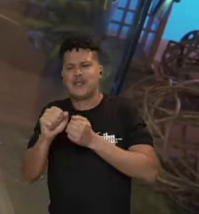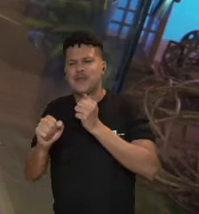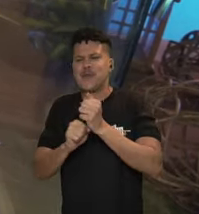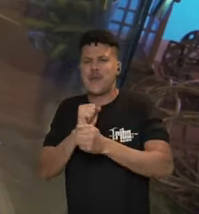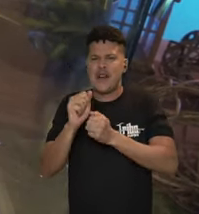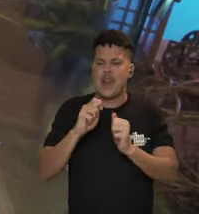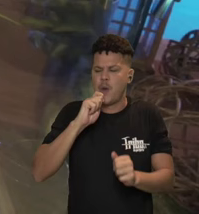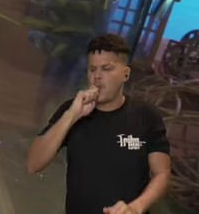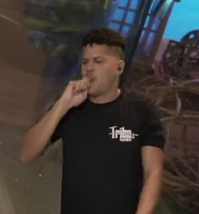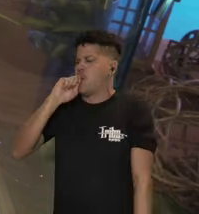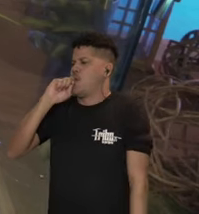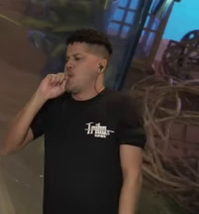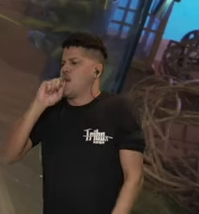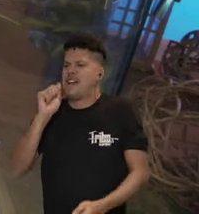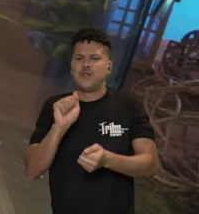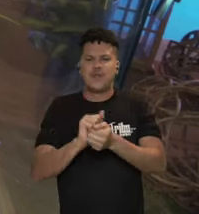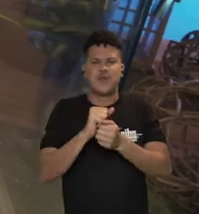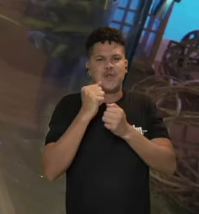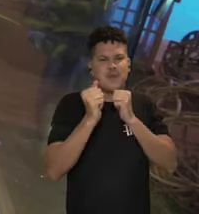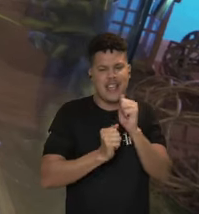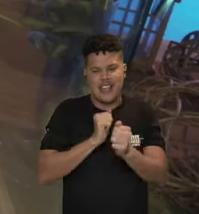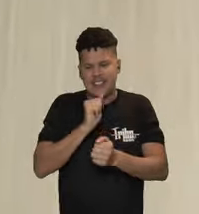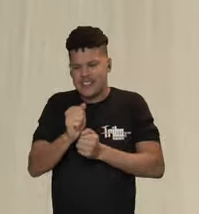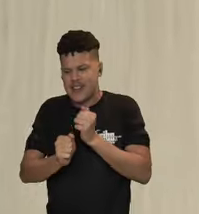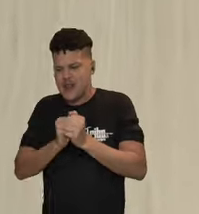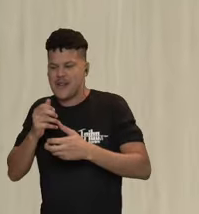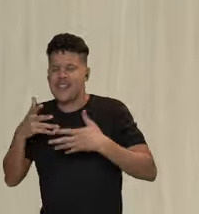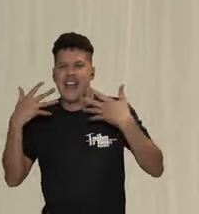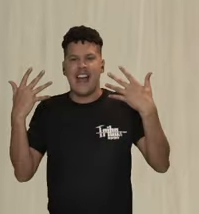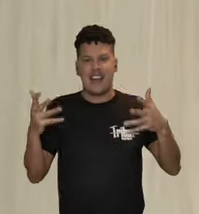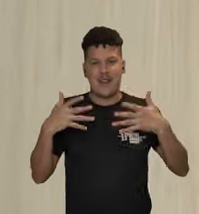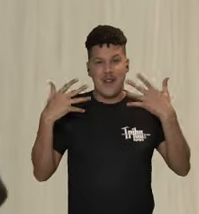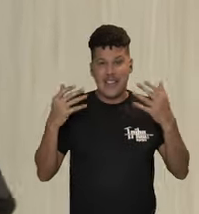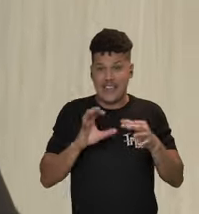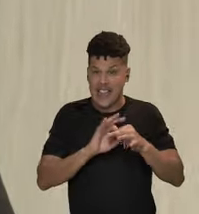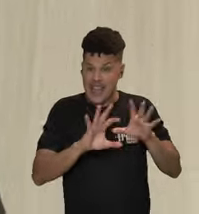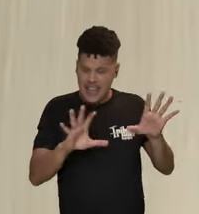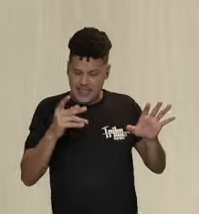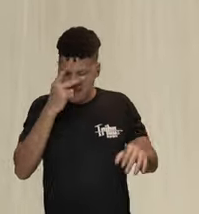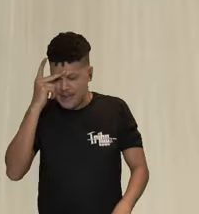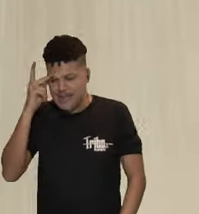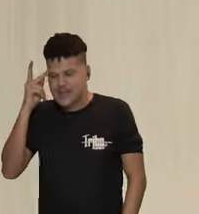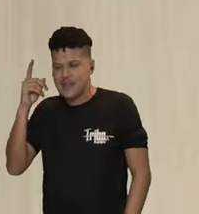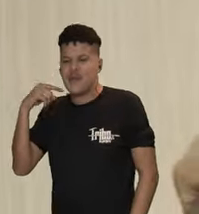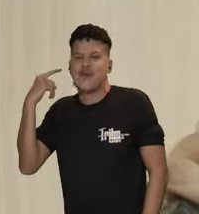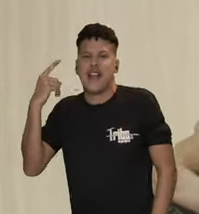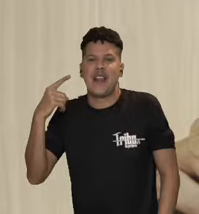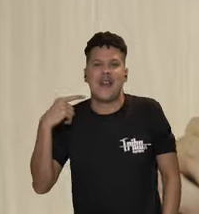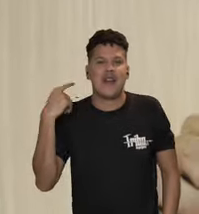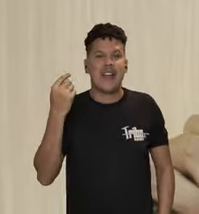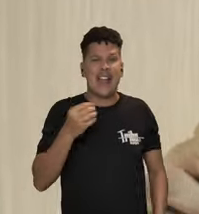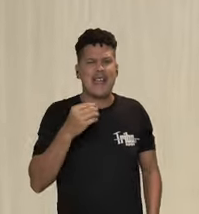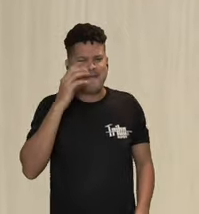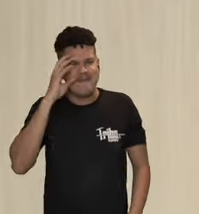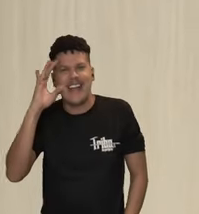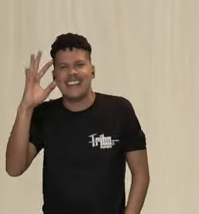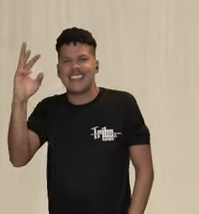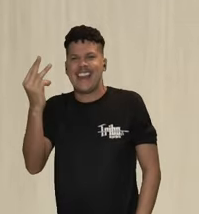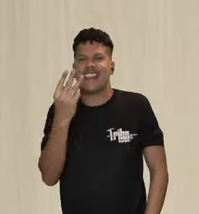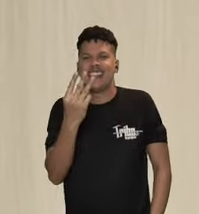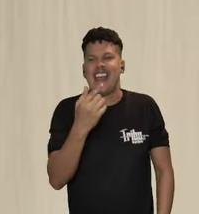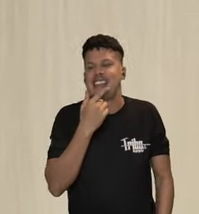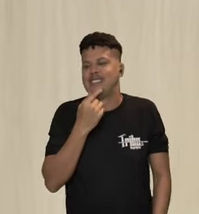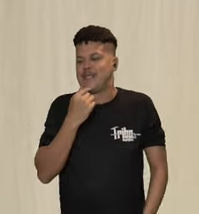boca. Dizem que o calor deixa as pessoas mais loucas. Imagina dois moleque, três minas no rush. Não